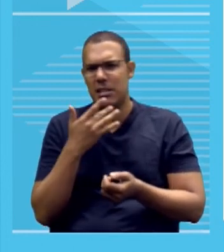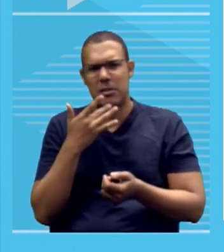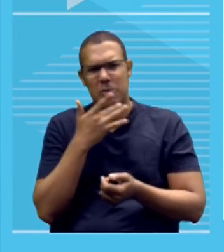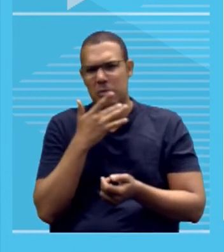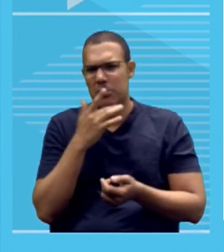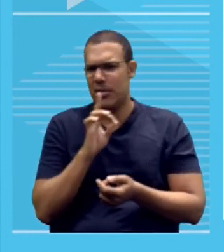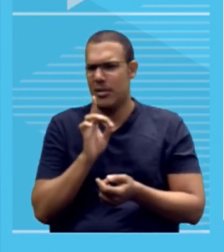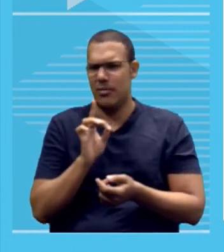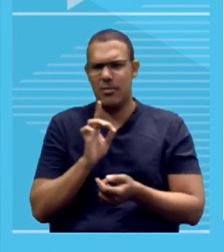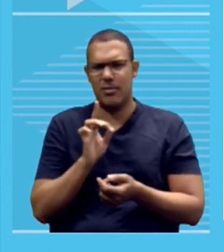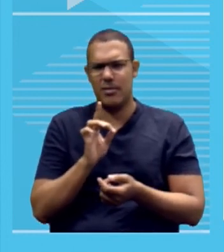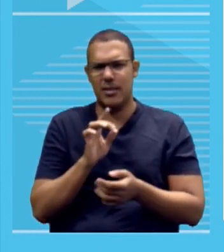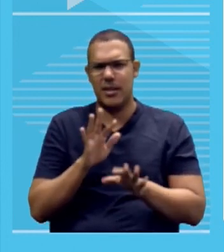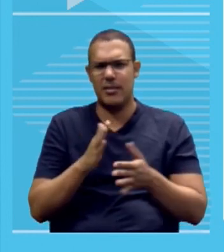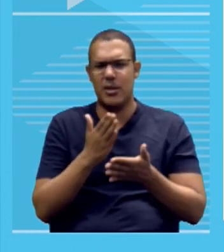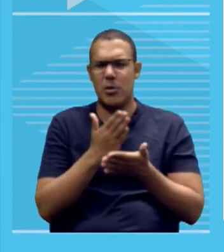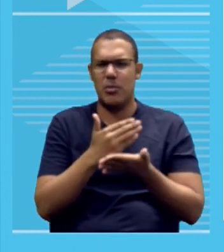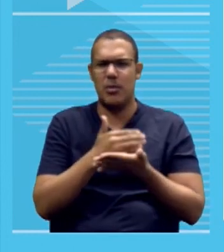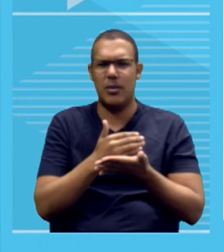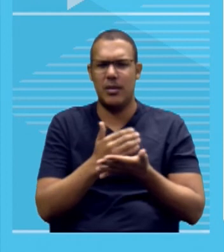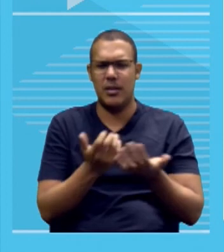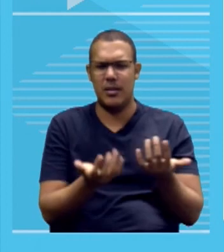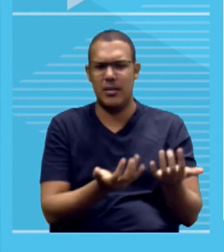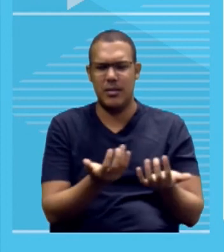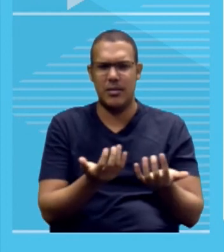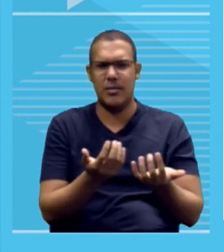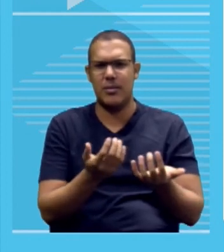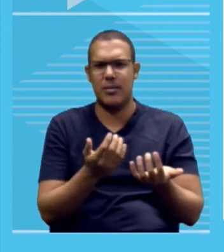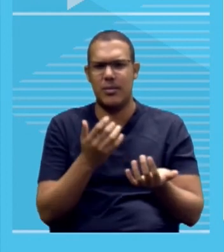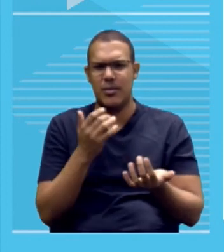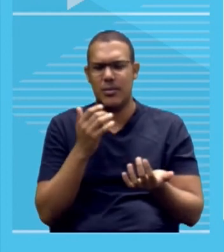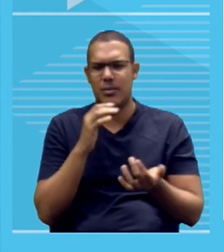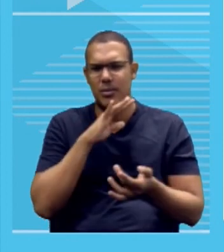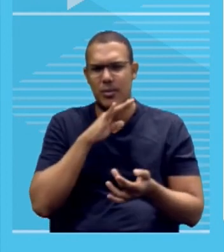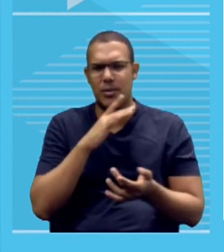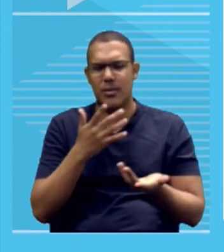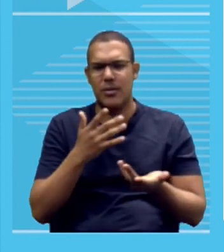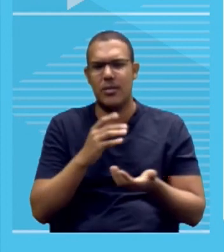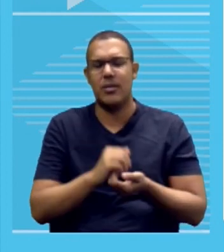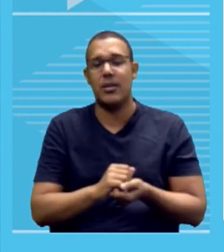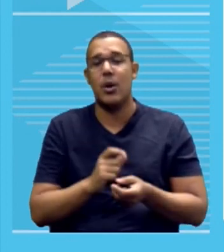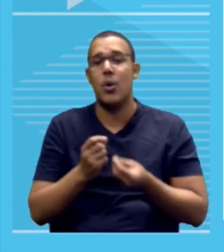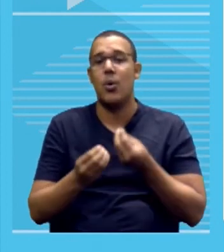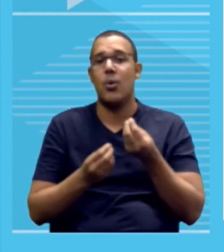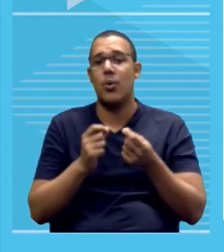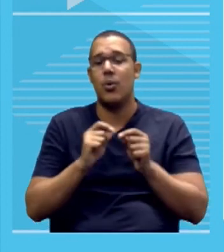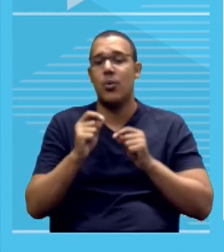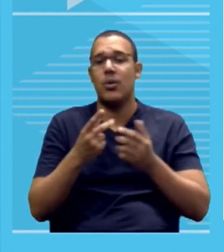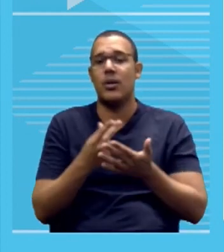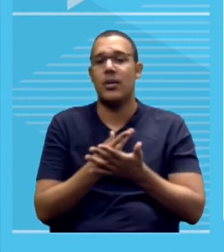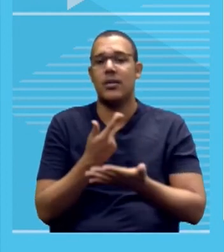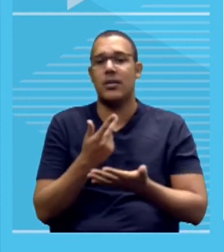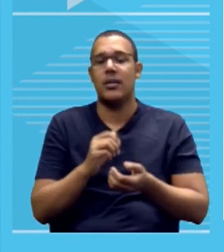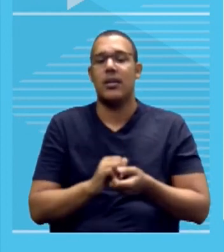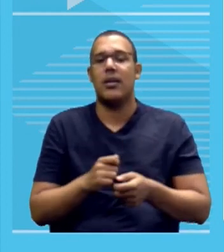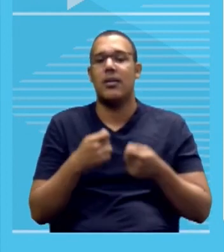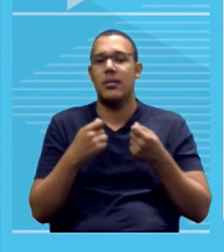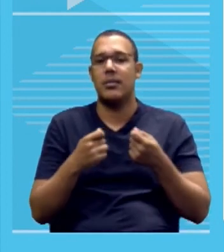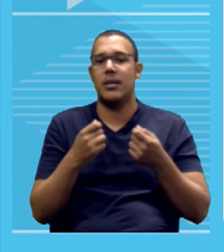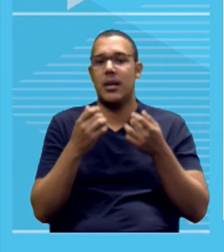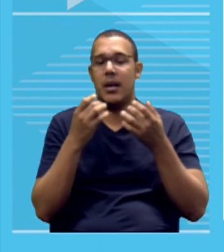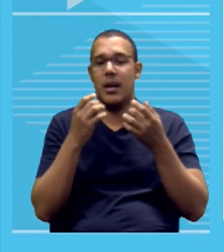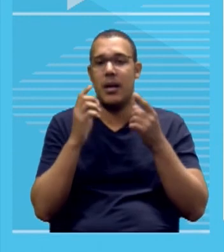O bolo ficou muito tempo no forno solou o creme de galinha queimou que foi que aconteceu aí você precisa observar